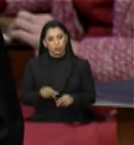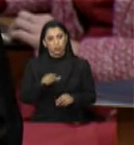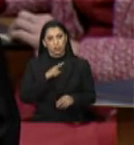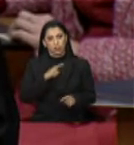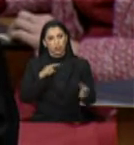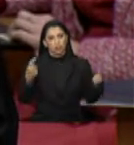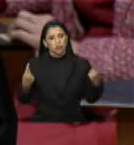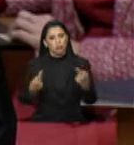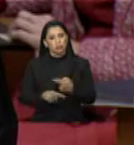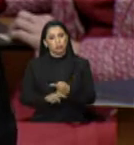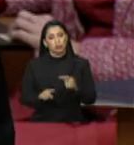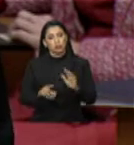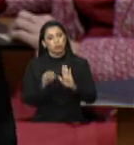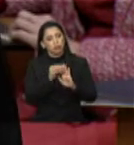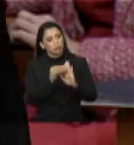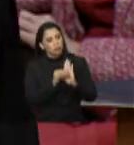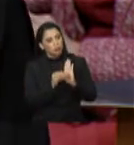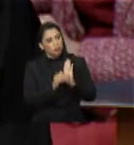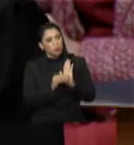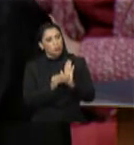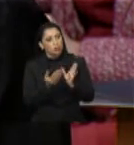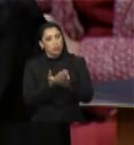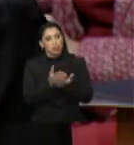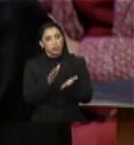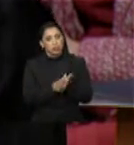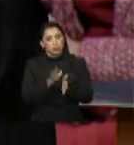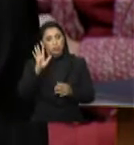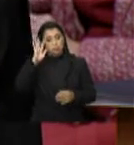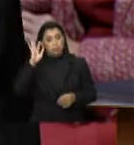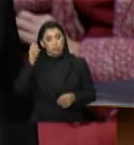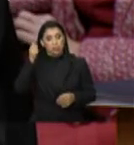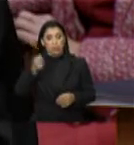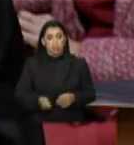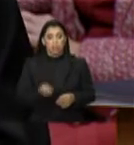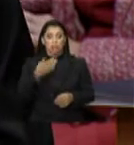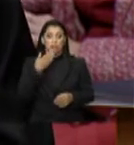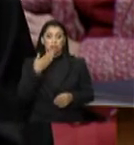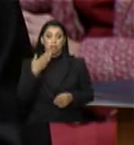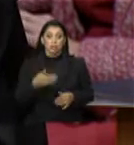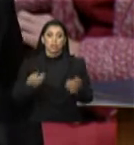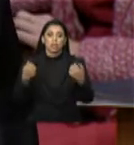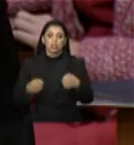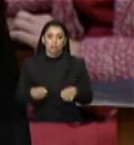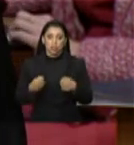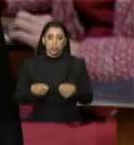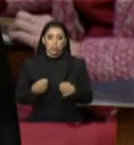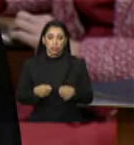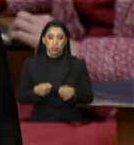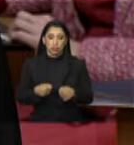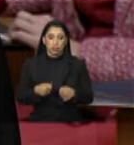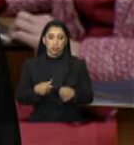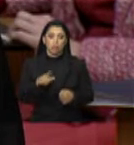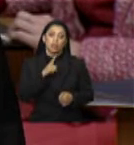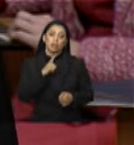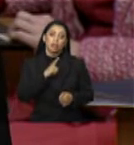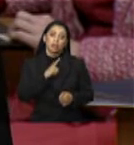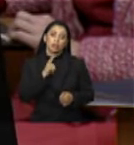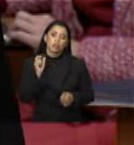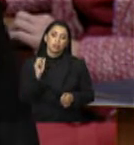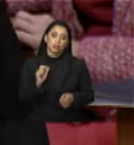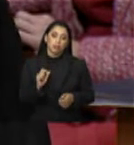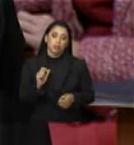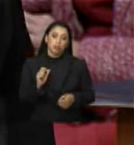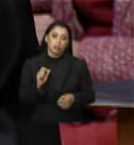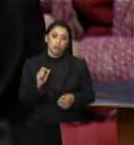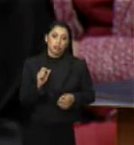dispositivos do Código de Processo Civil que tratam da descrição da sentença ao pedido da necessidade de ser enfrentado precisamente